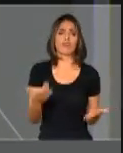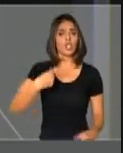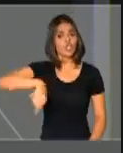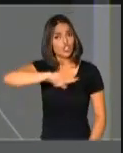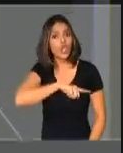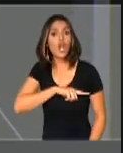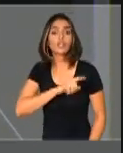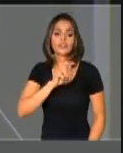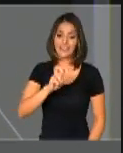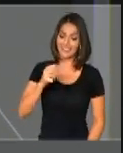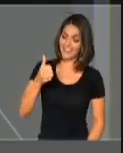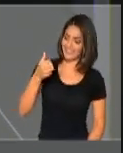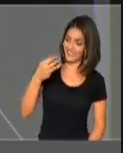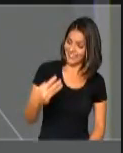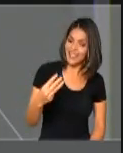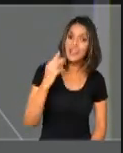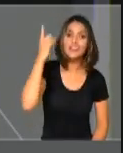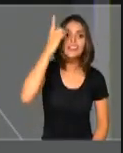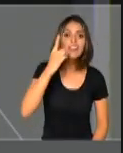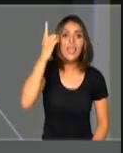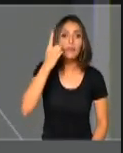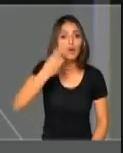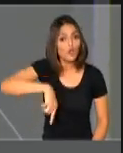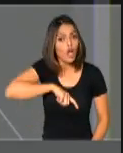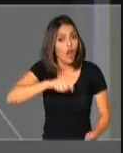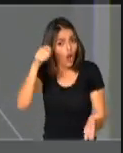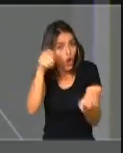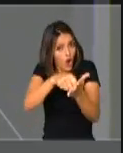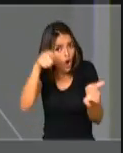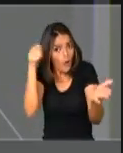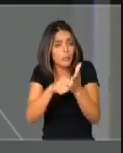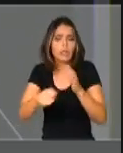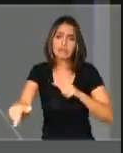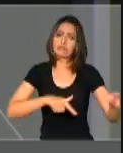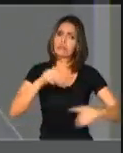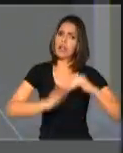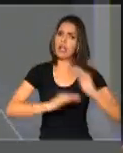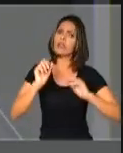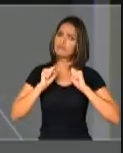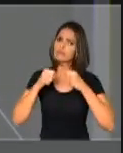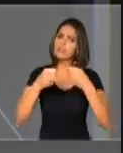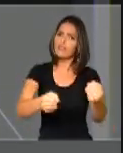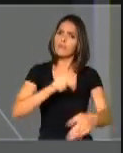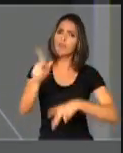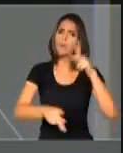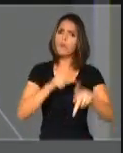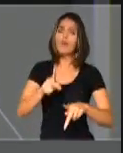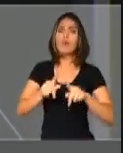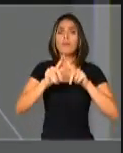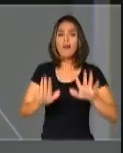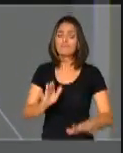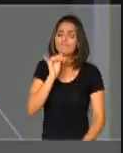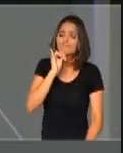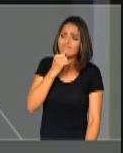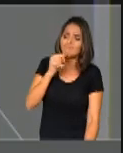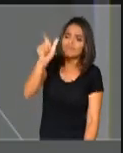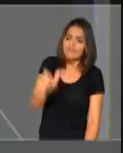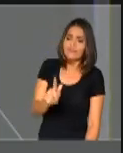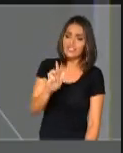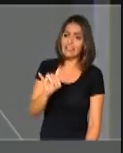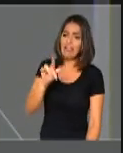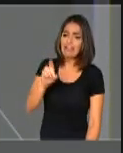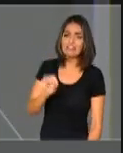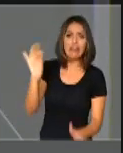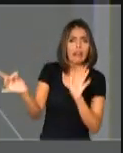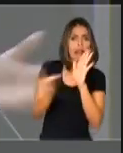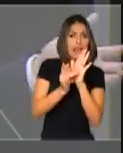E nós, 513 deputados, temos a obrigação de defendê-los. Infelizmente, o Paulo Guedes não tem